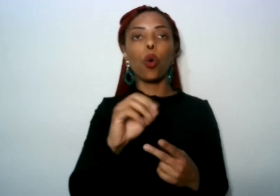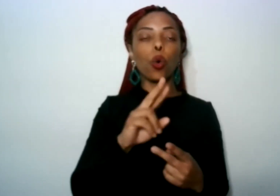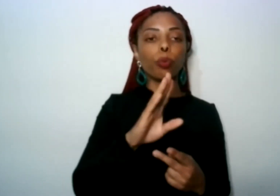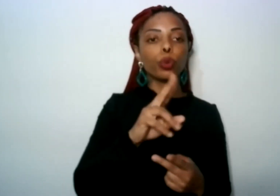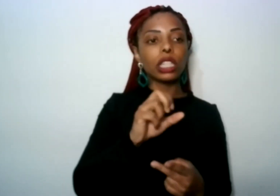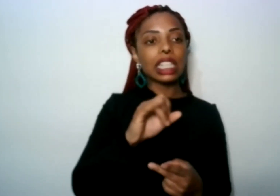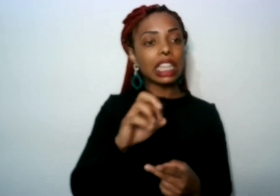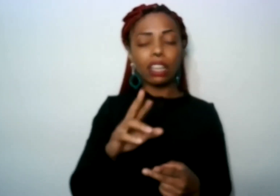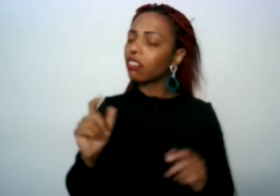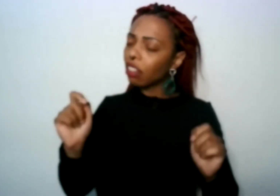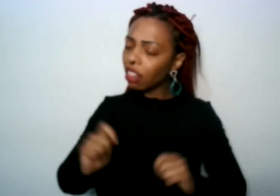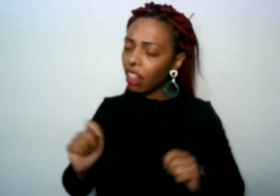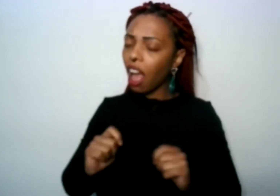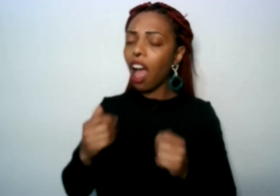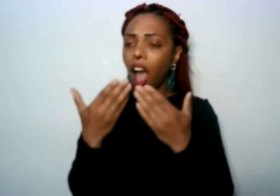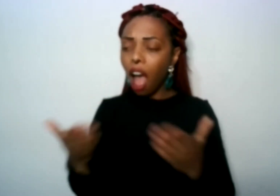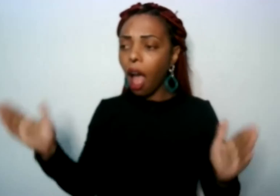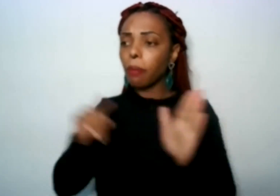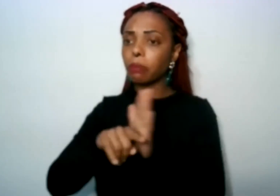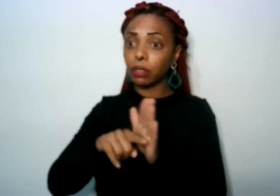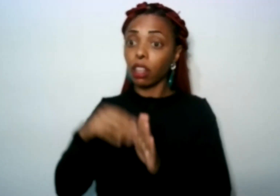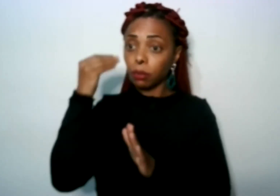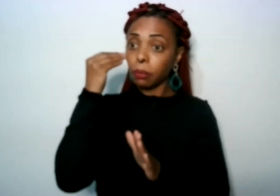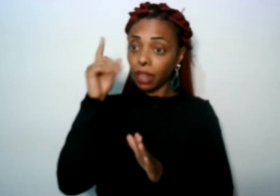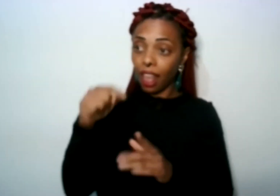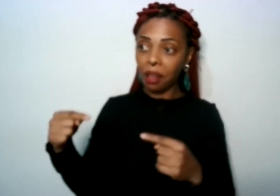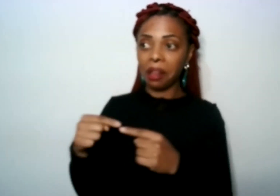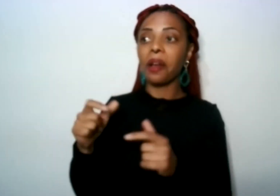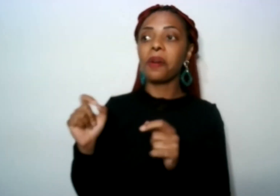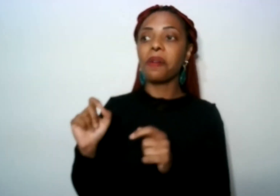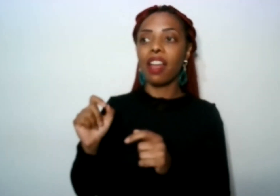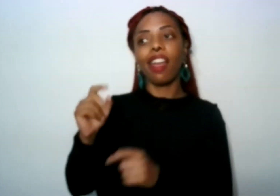mesmo experimentar e isso também vem da história da arte obrigada